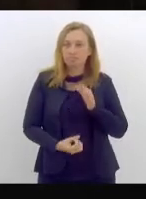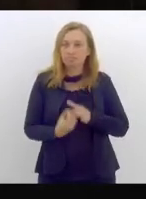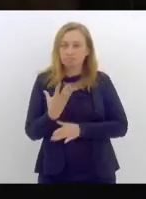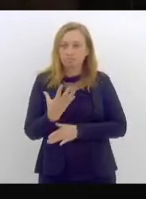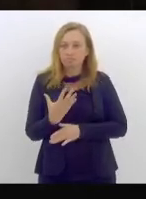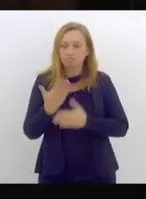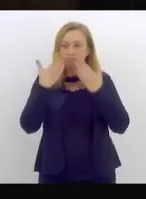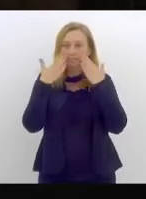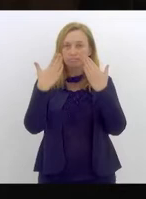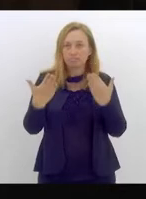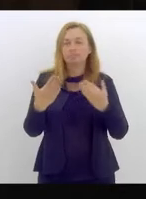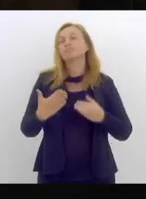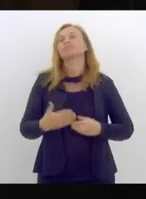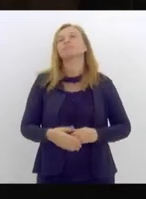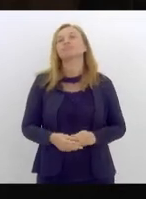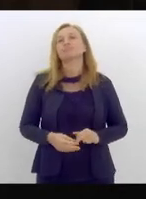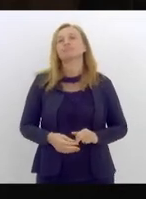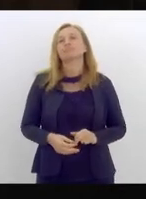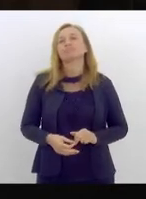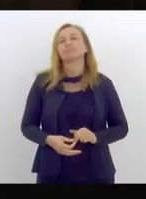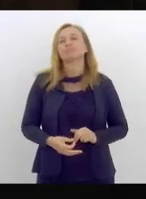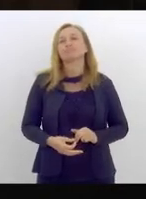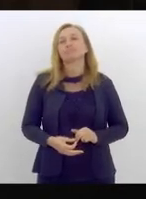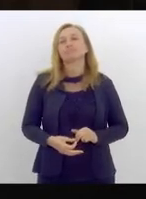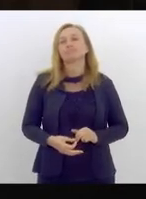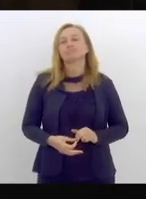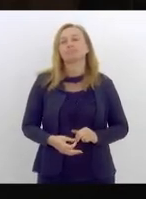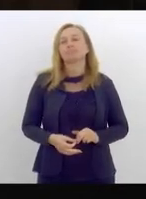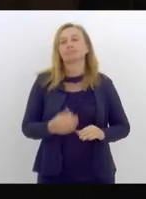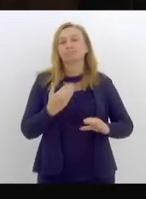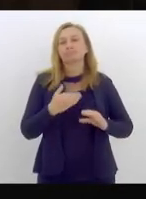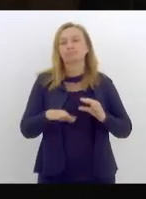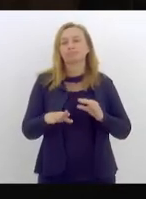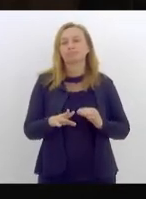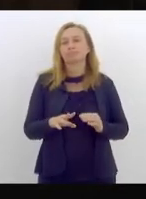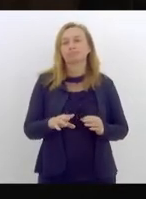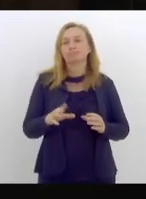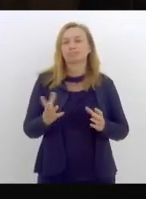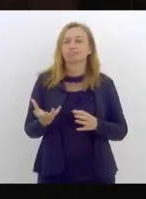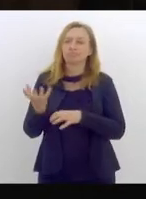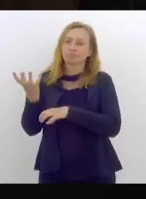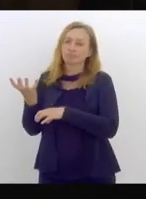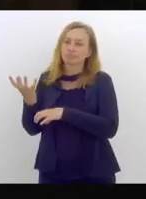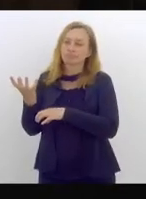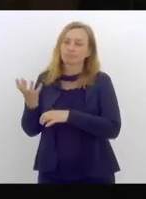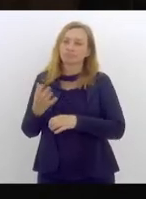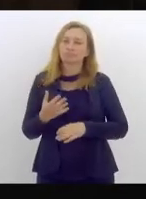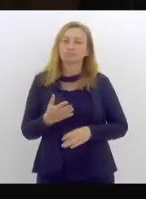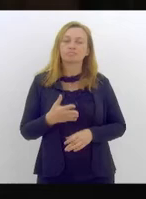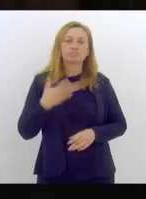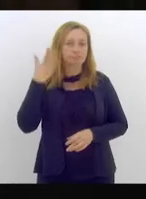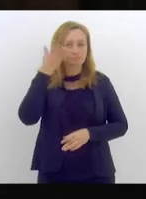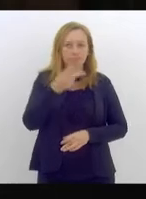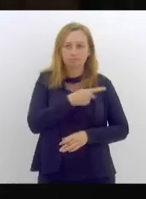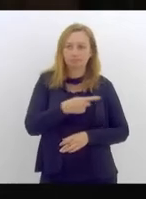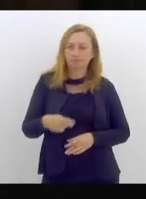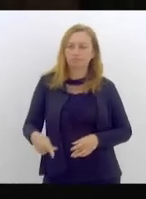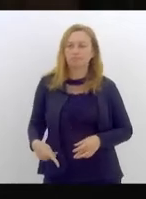a apresentação dessa proposta enviada para o Congresso Nacional sobre a forma de mensagem presidencial